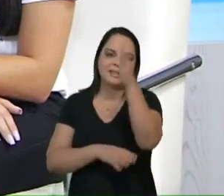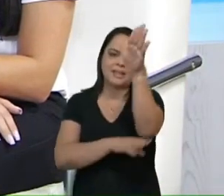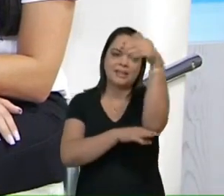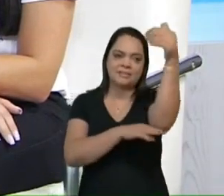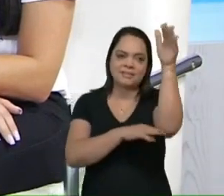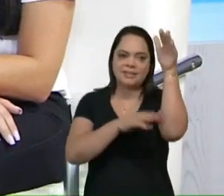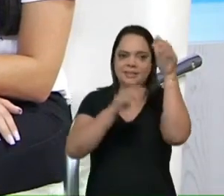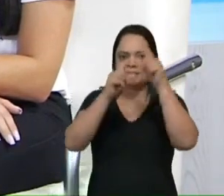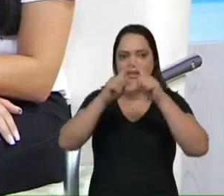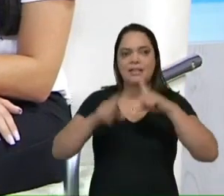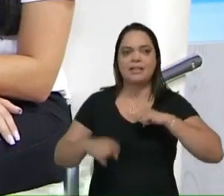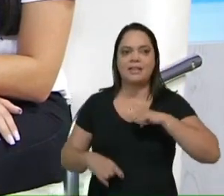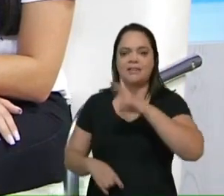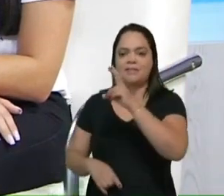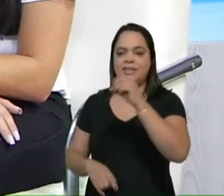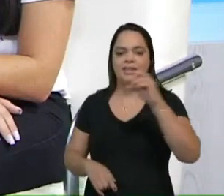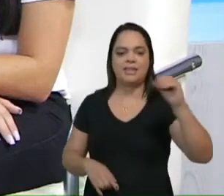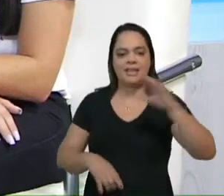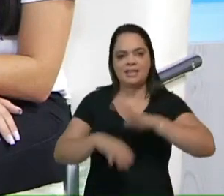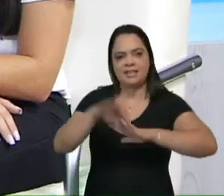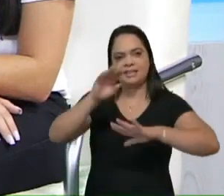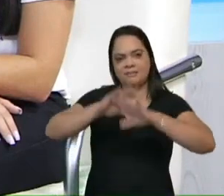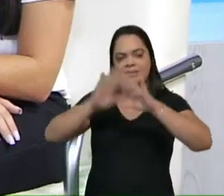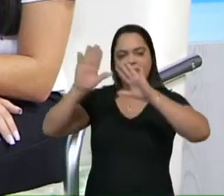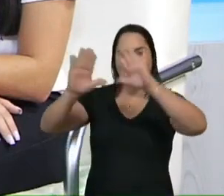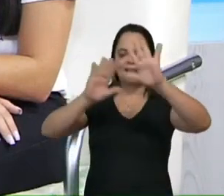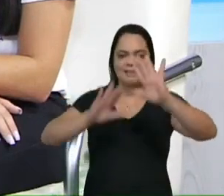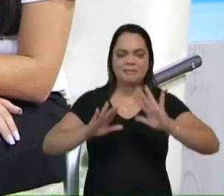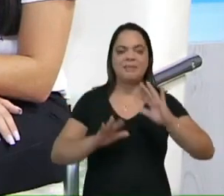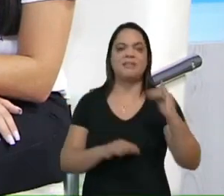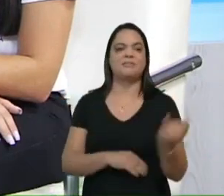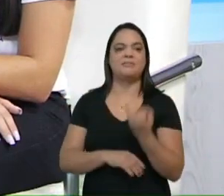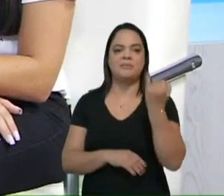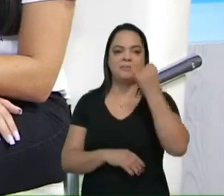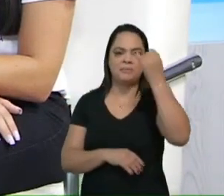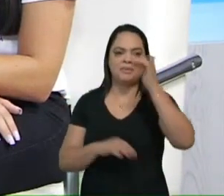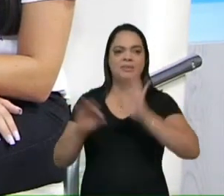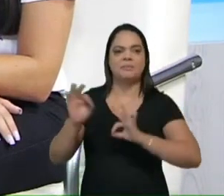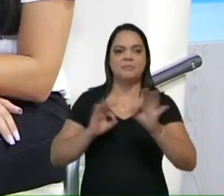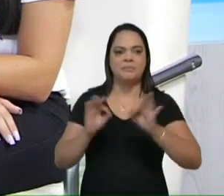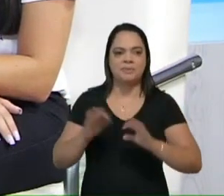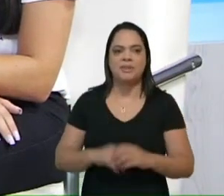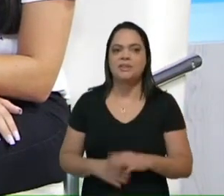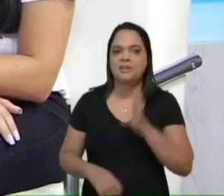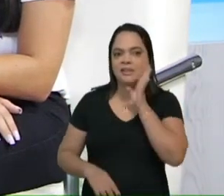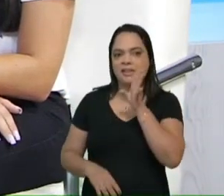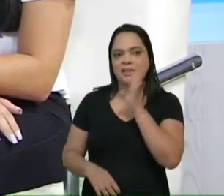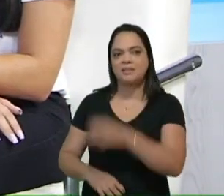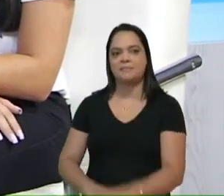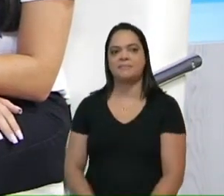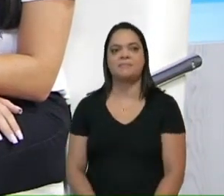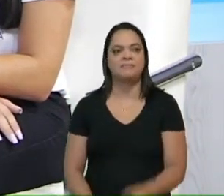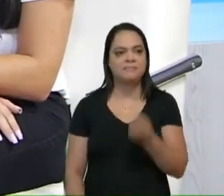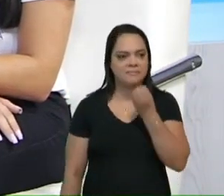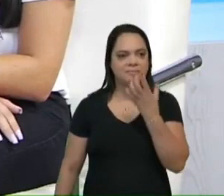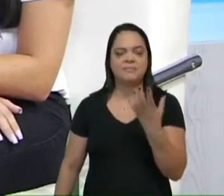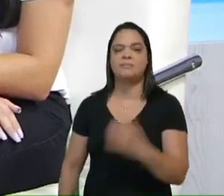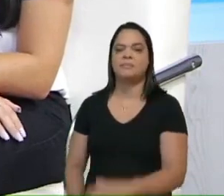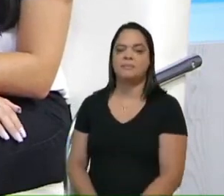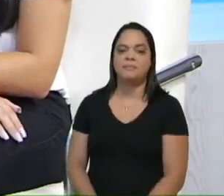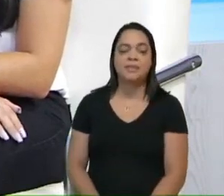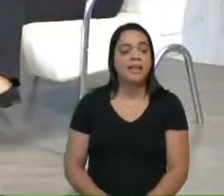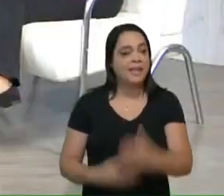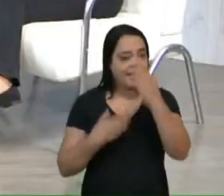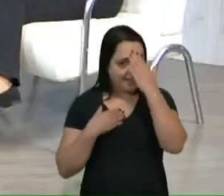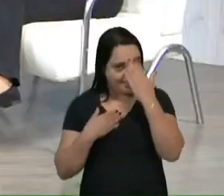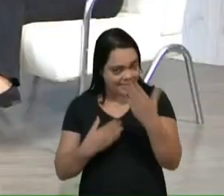lá a gente teve mais de 500 mãos carimbadas esse ano Impacto muito significativo do projeto que bacana foi muito legal que bom pessoal gente eu